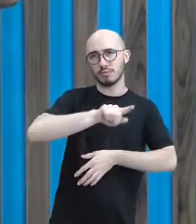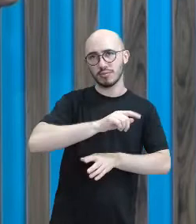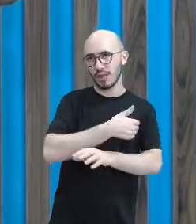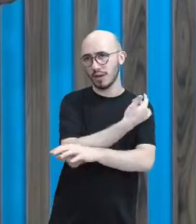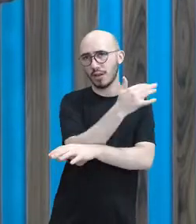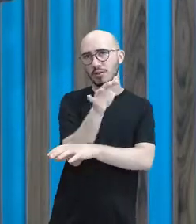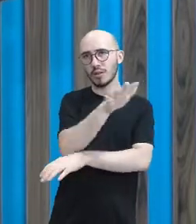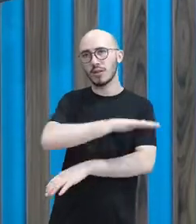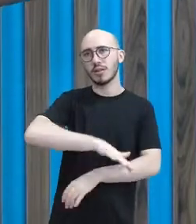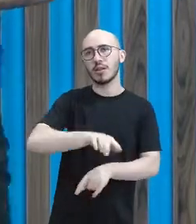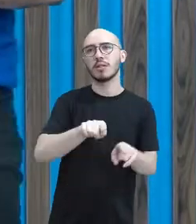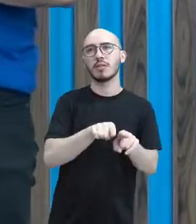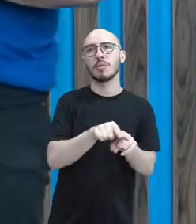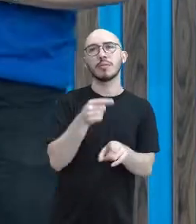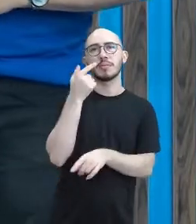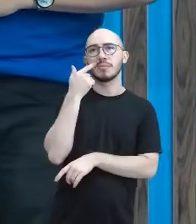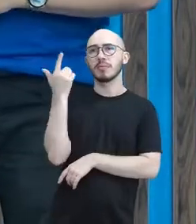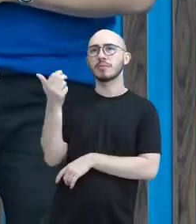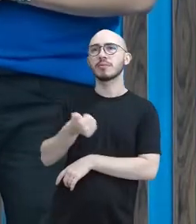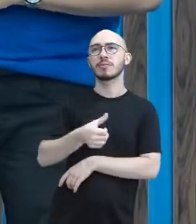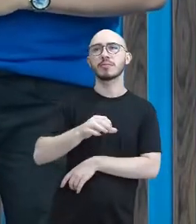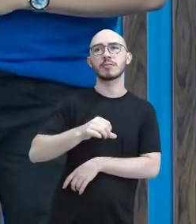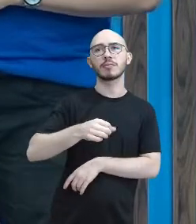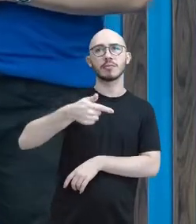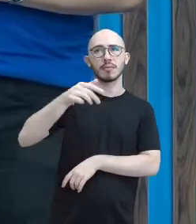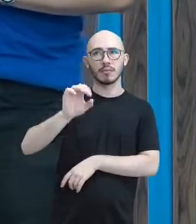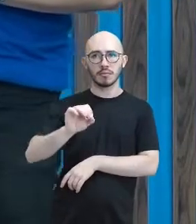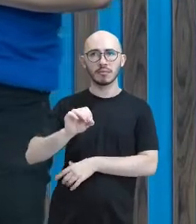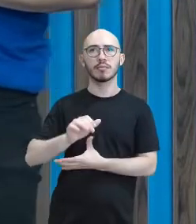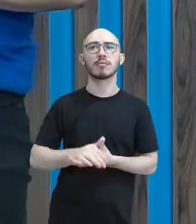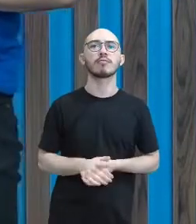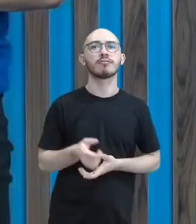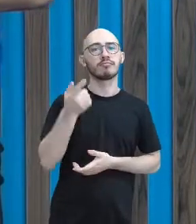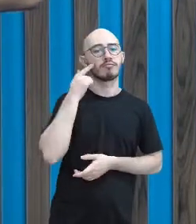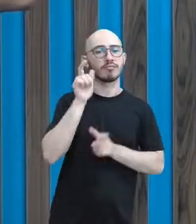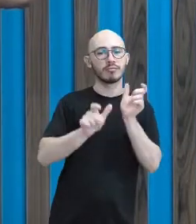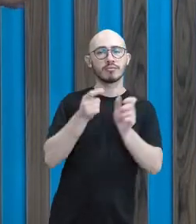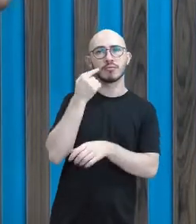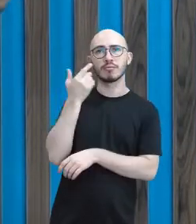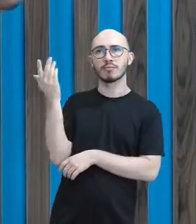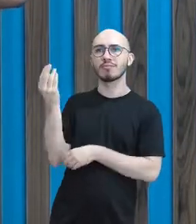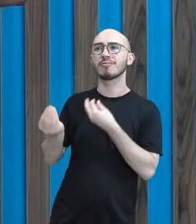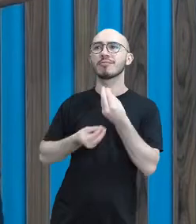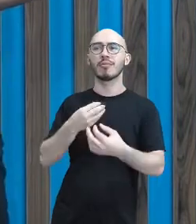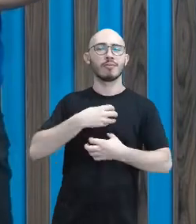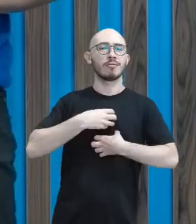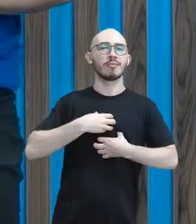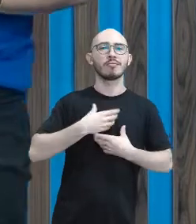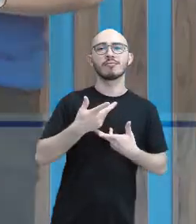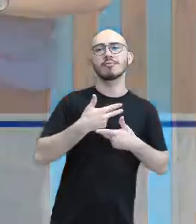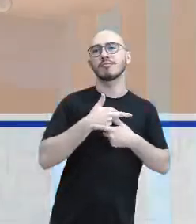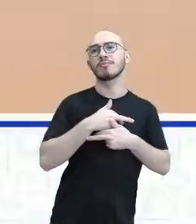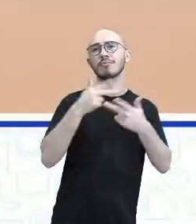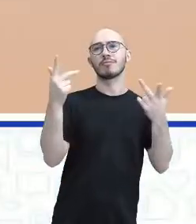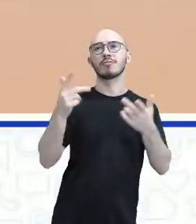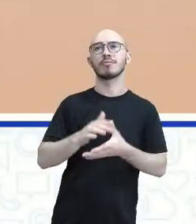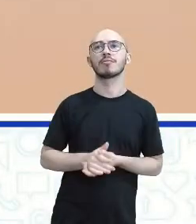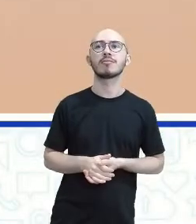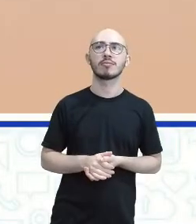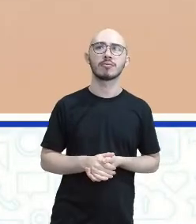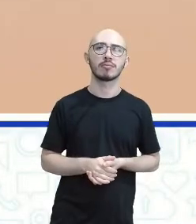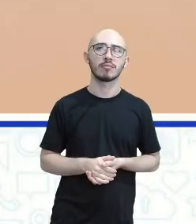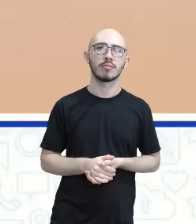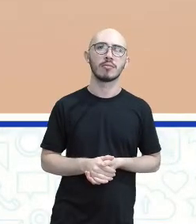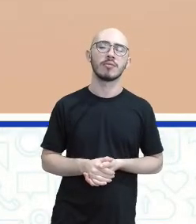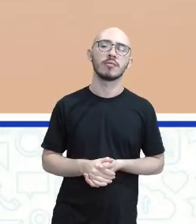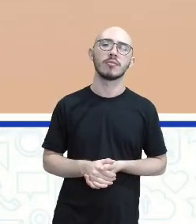tá bom? Então, em 1970, final da Segunda Guerra, o pessoal gosta ali de um jeito diferente de passear, enfim.